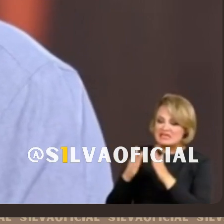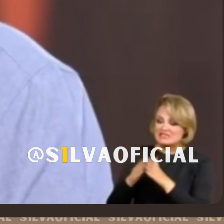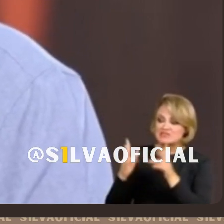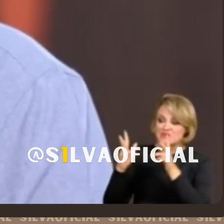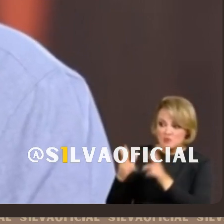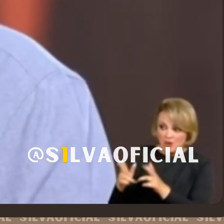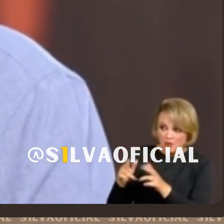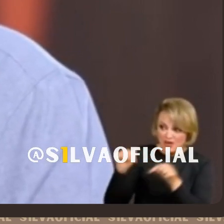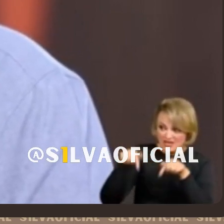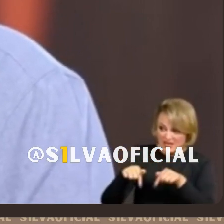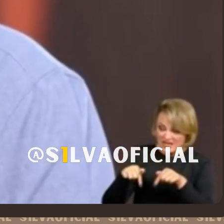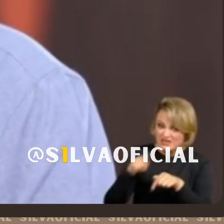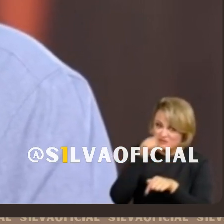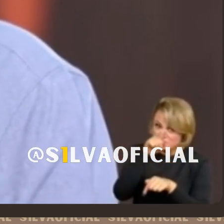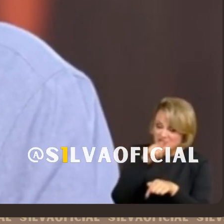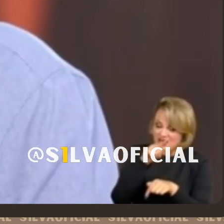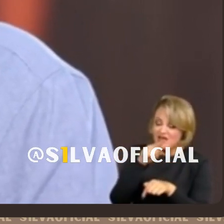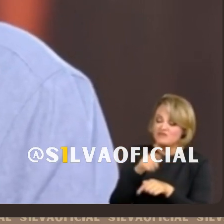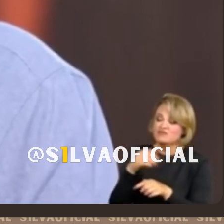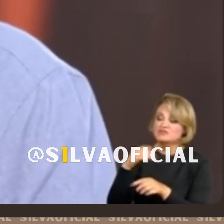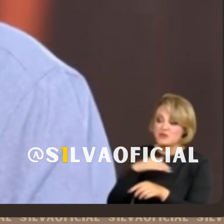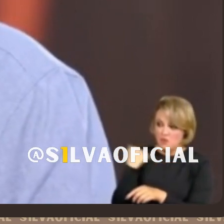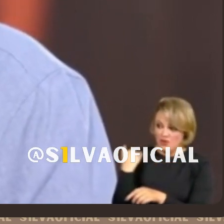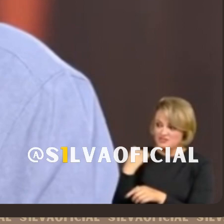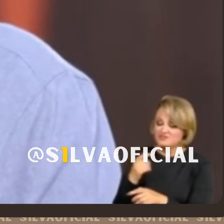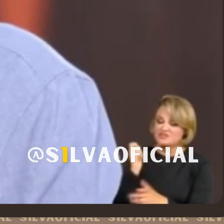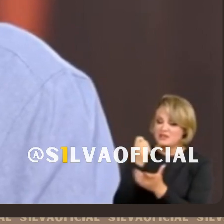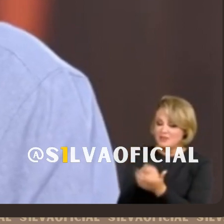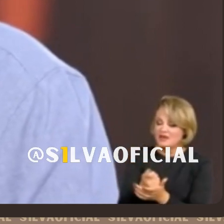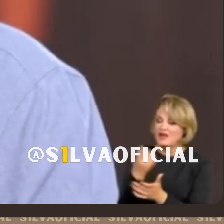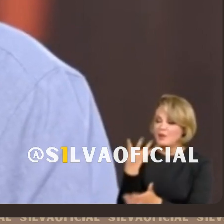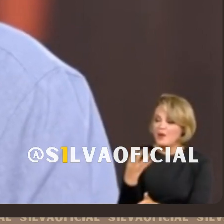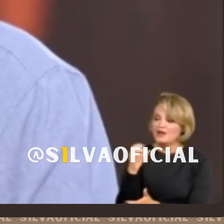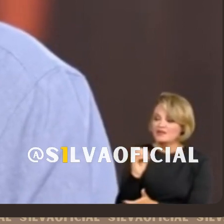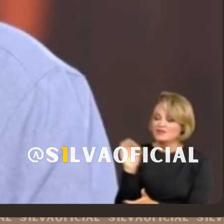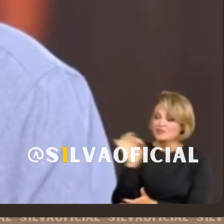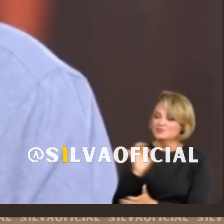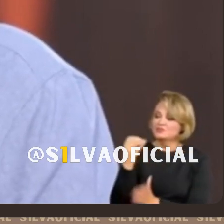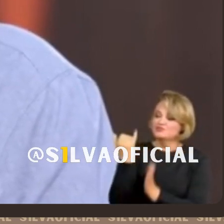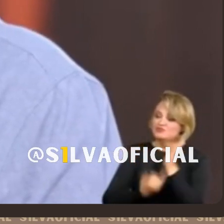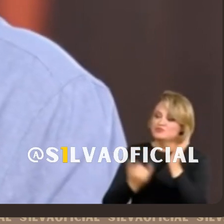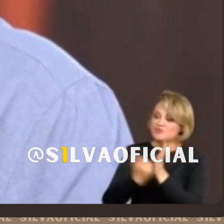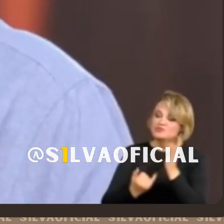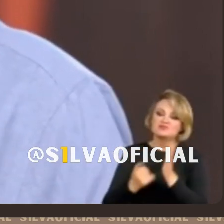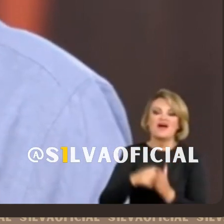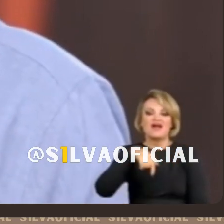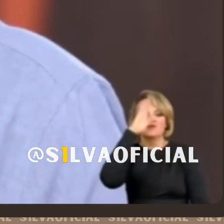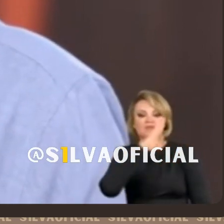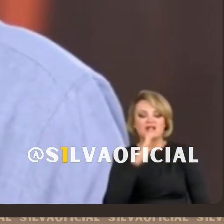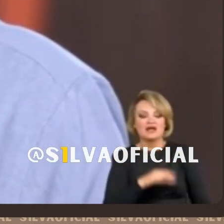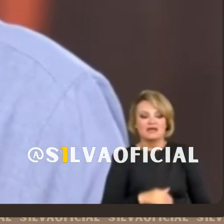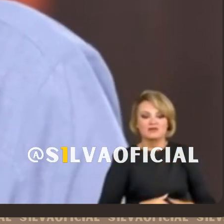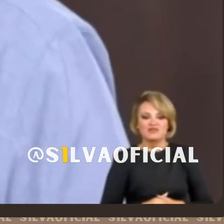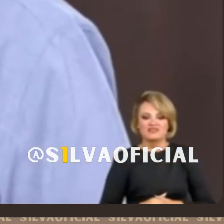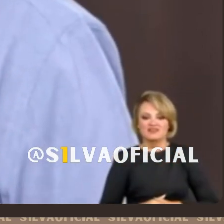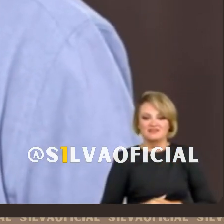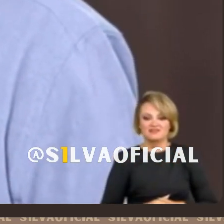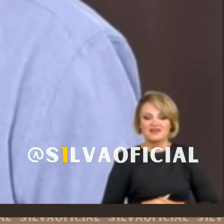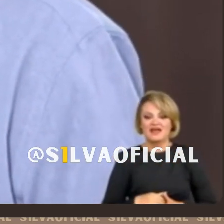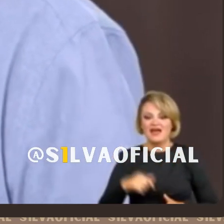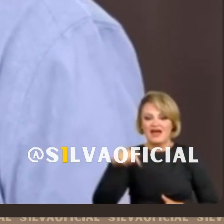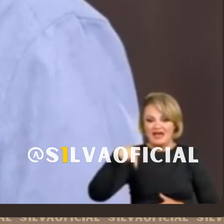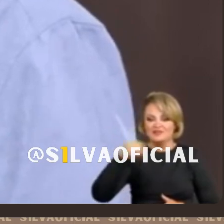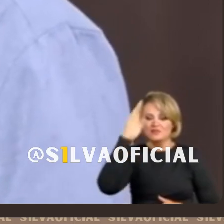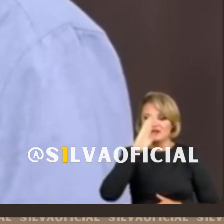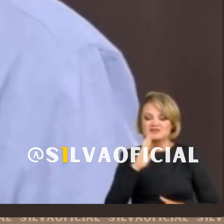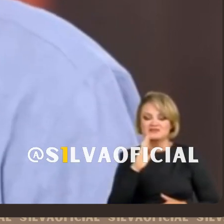40% de imposto. Aqui no Brasil, sabe quanto que a gente paga? 4%. Aí você vê